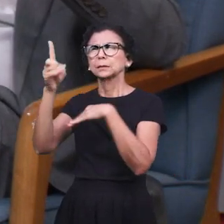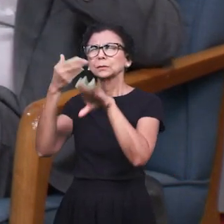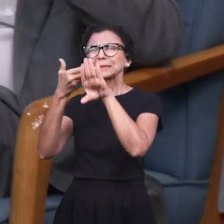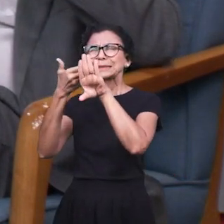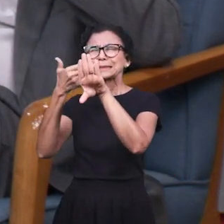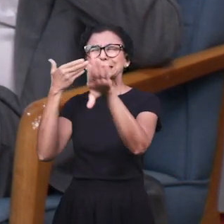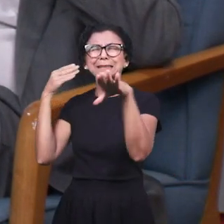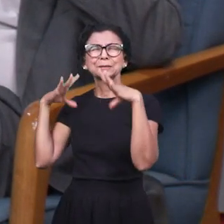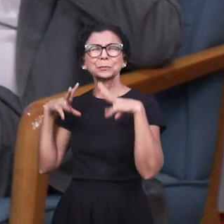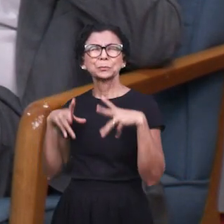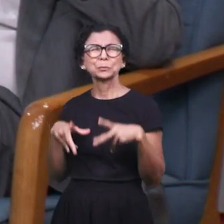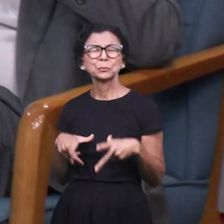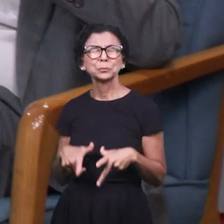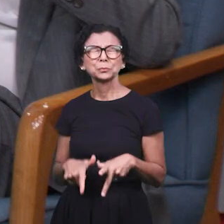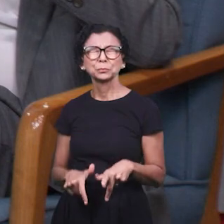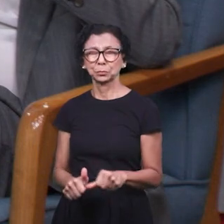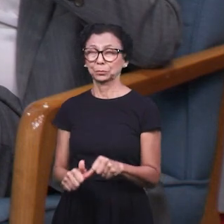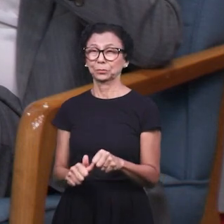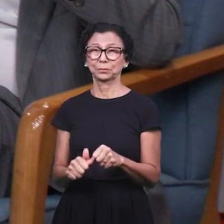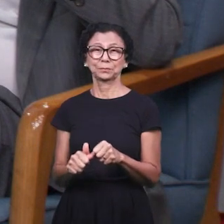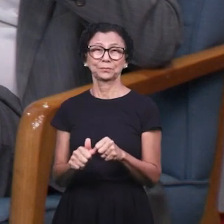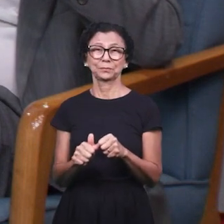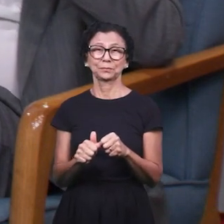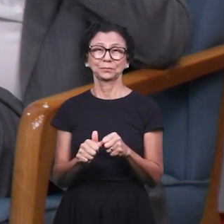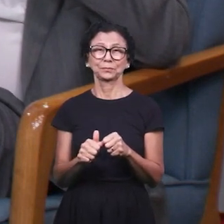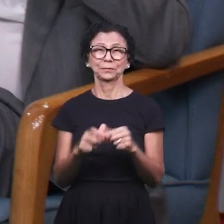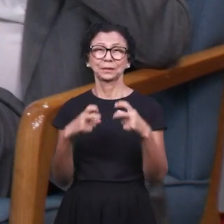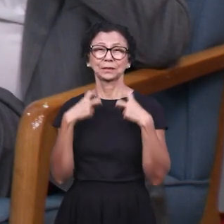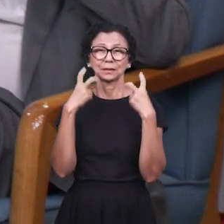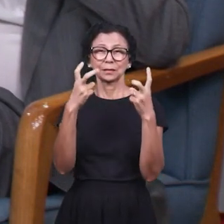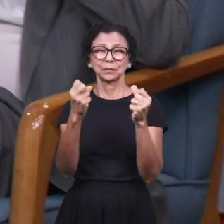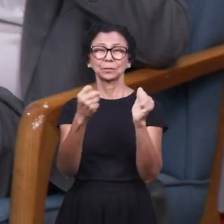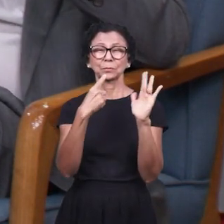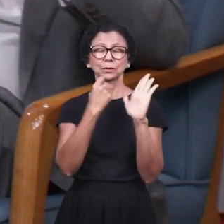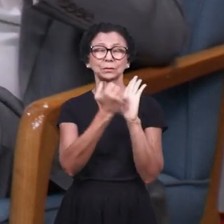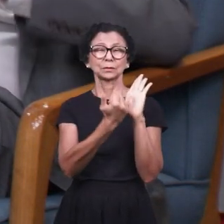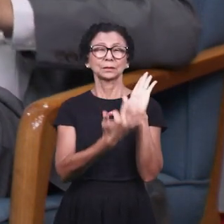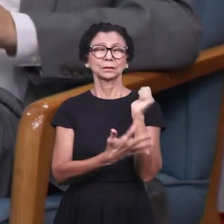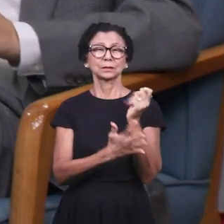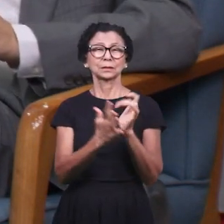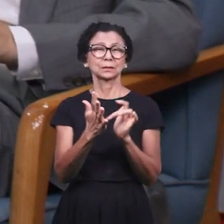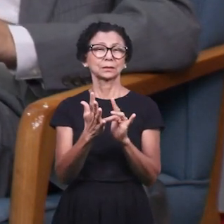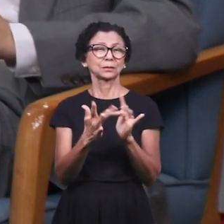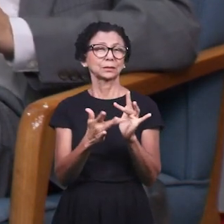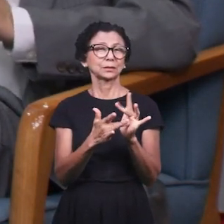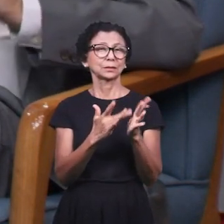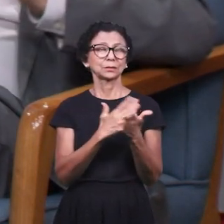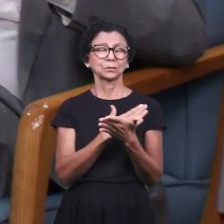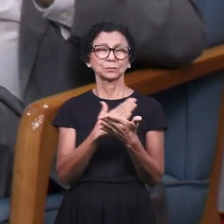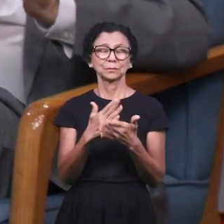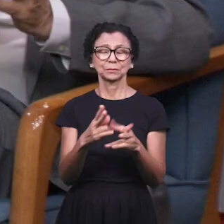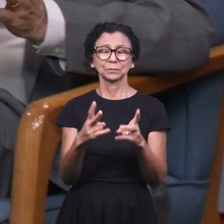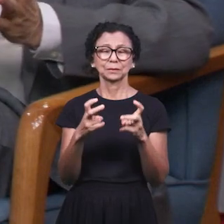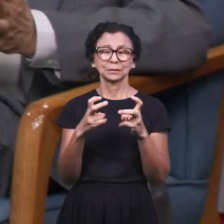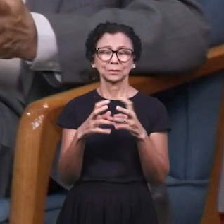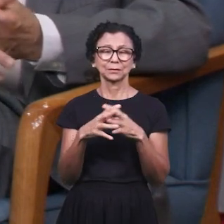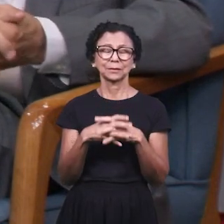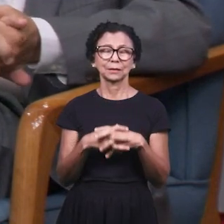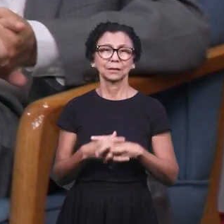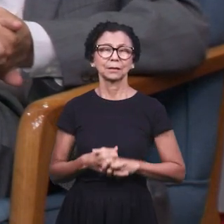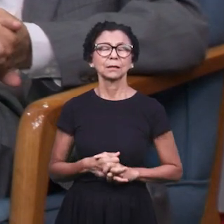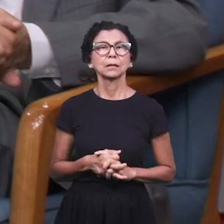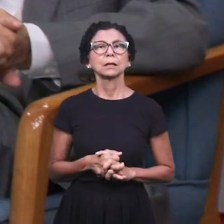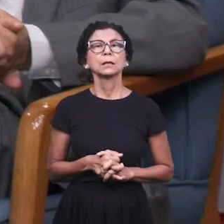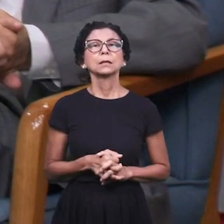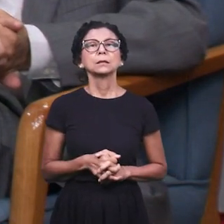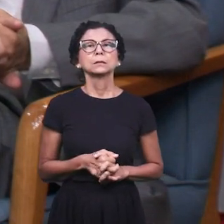pelo sangue de Jesus. Que coisa impressionante é isso. Então nós começamos a